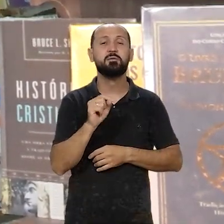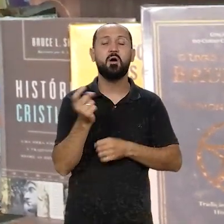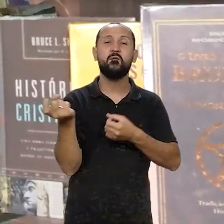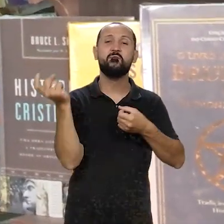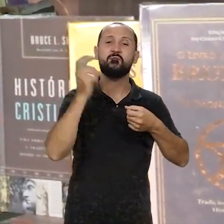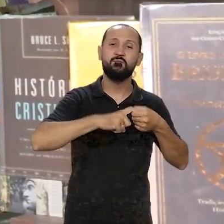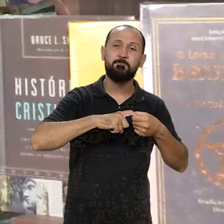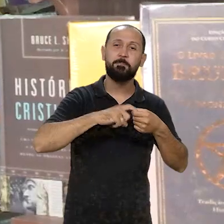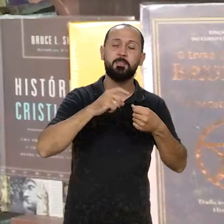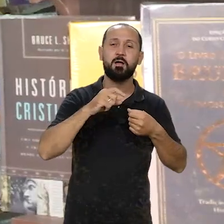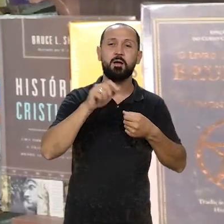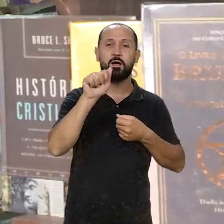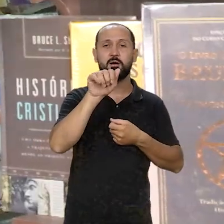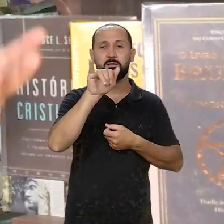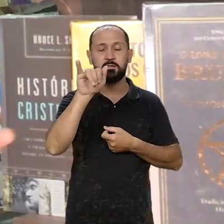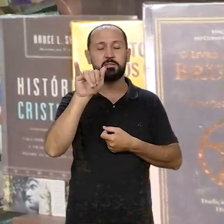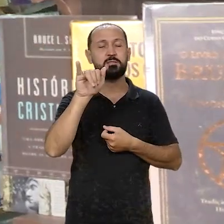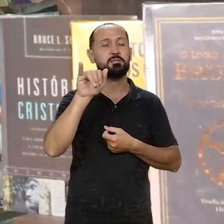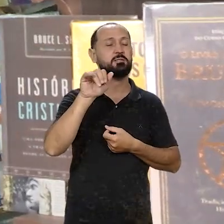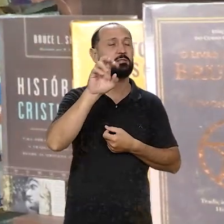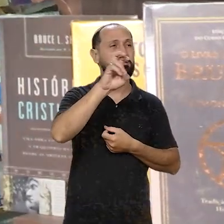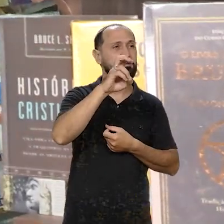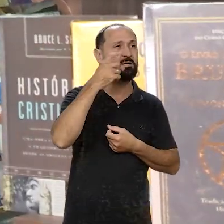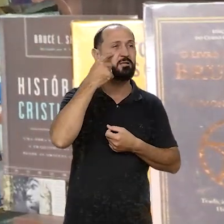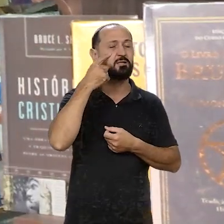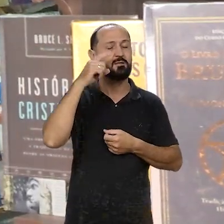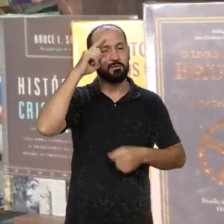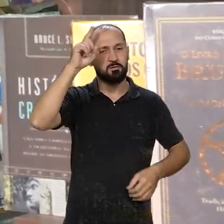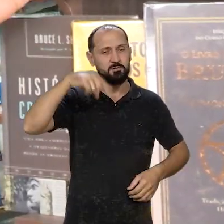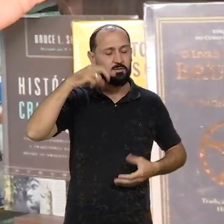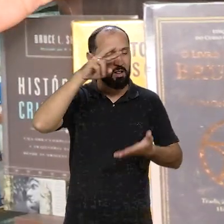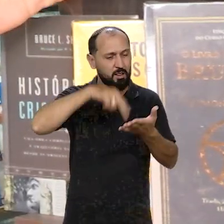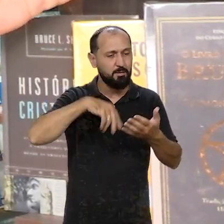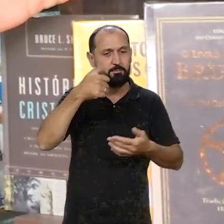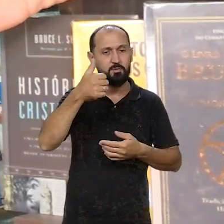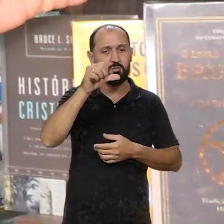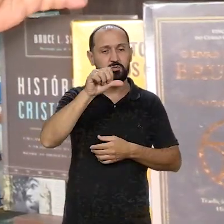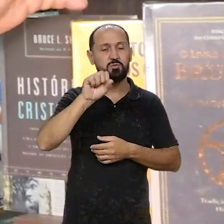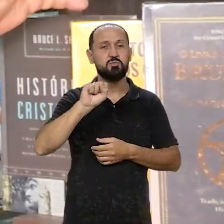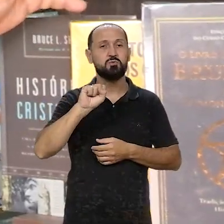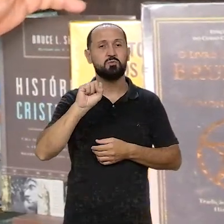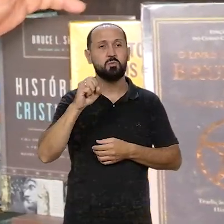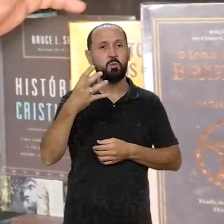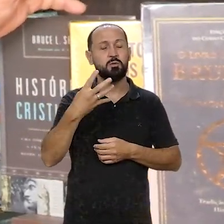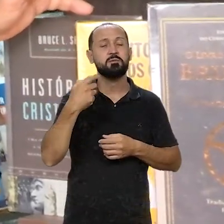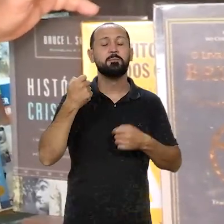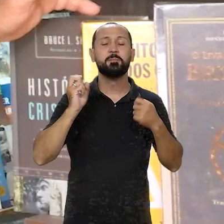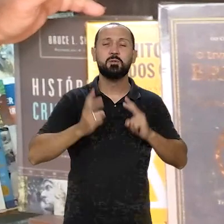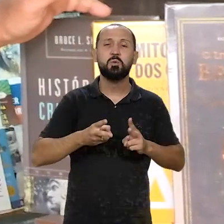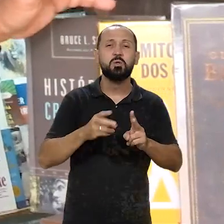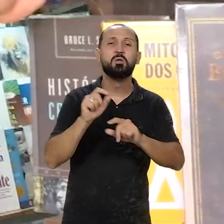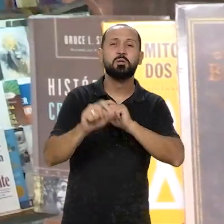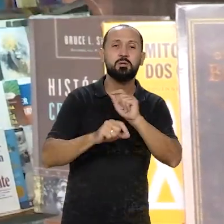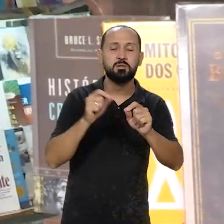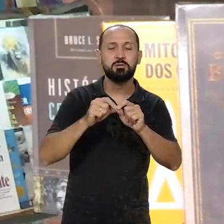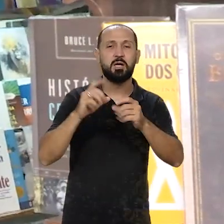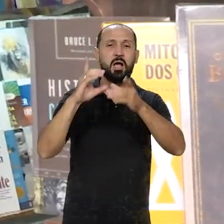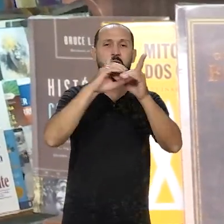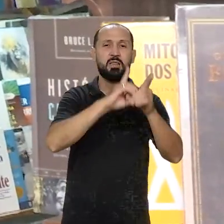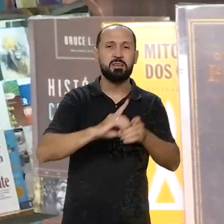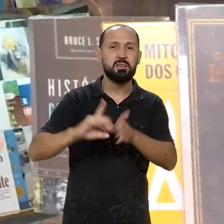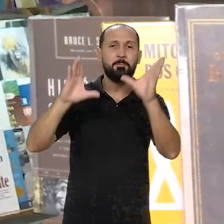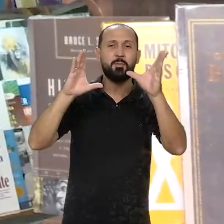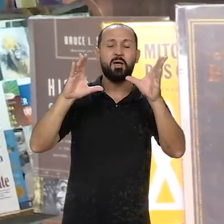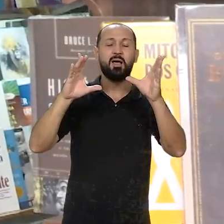pedem a volta de AI-5, ditaduras, e aí a gente vai ler em 1984, o quanto nós devemos preservar